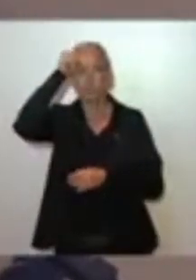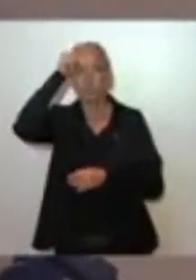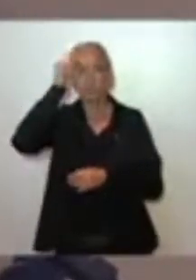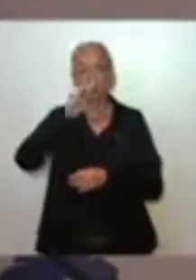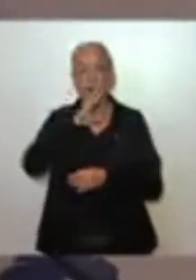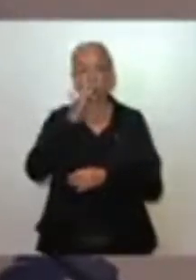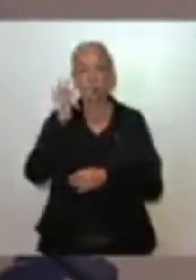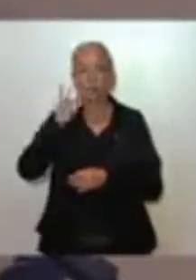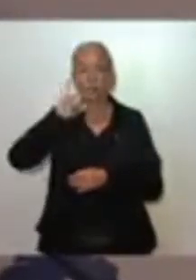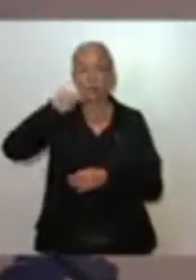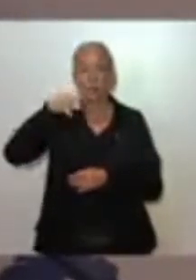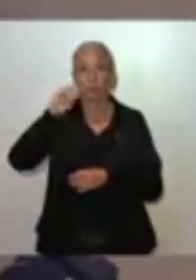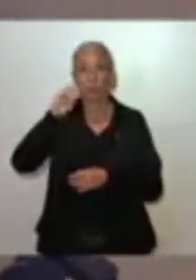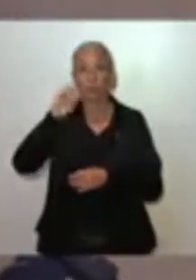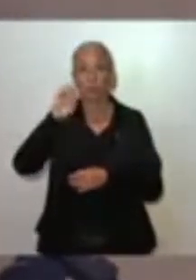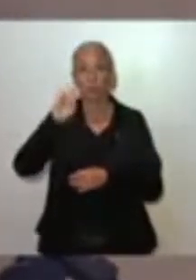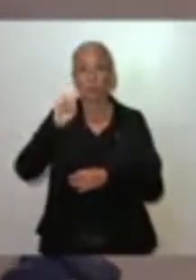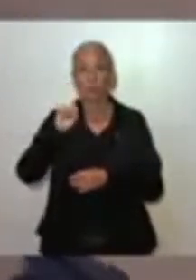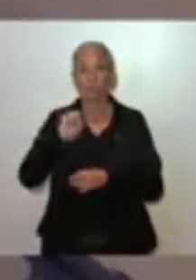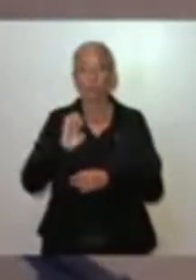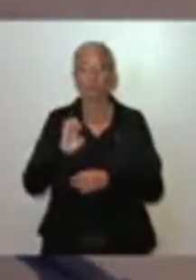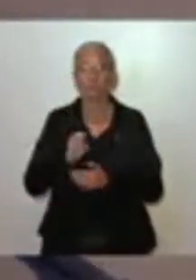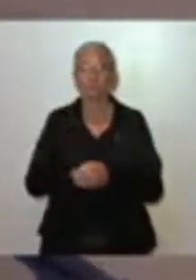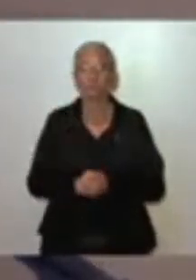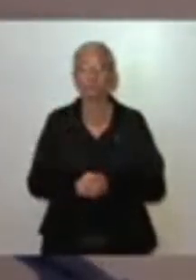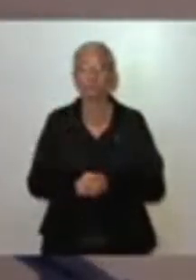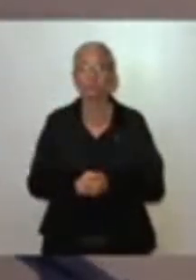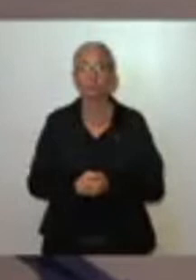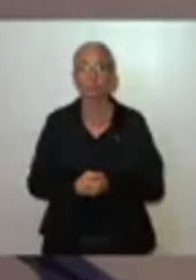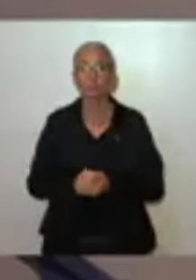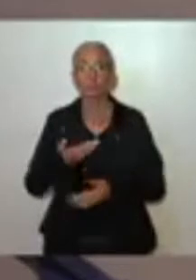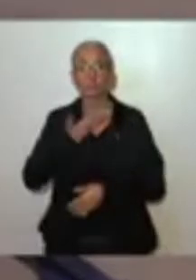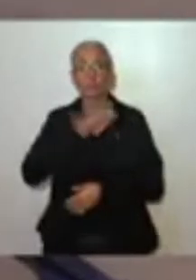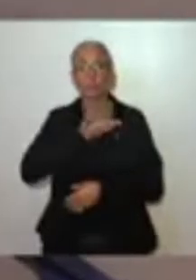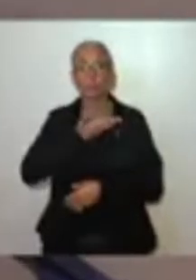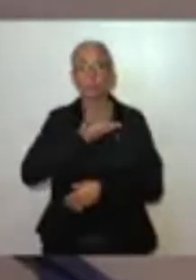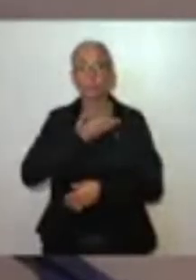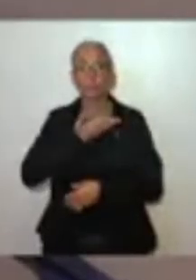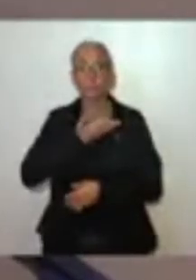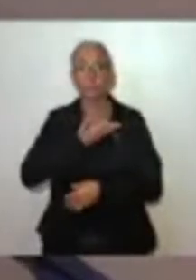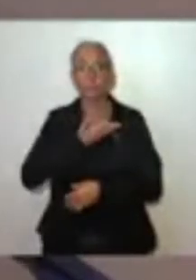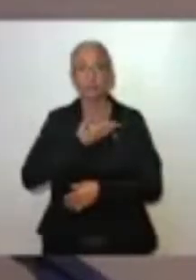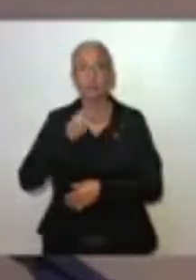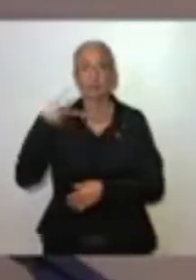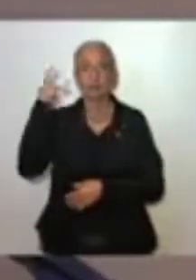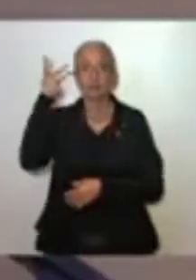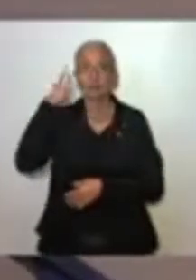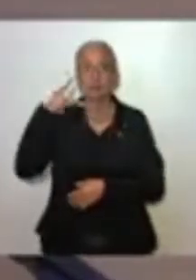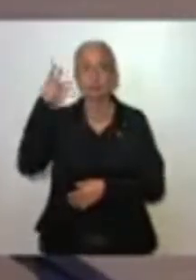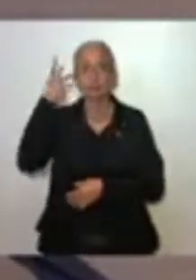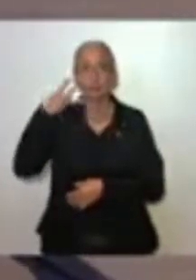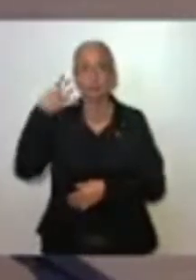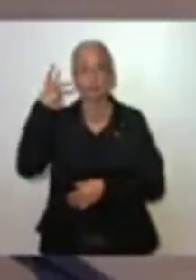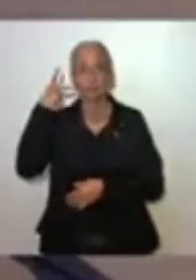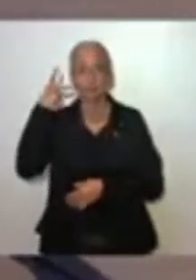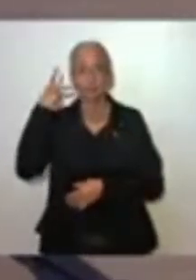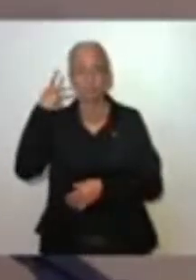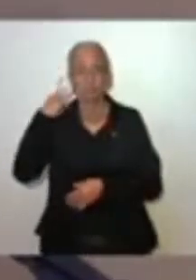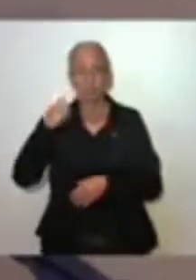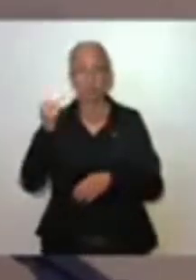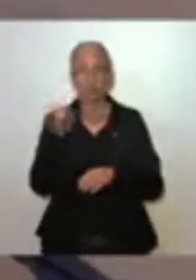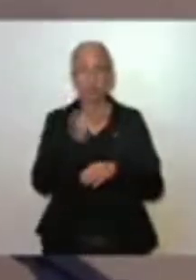José Bonifácio meu querido amigo Desembargador José Muniz Pinheiro